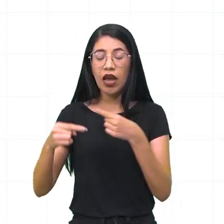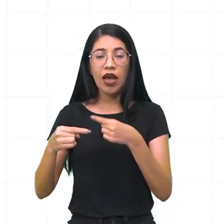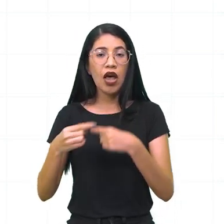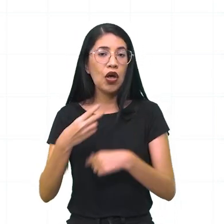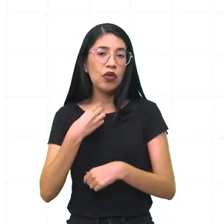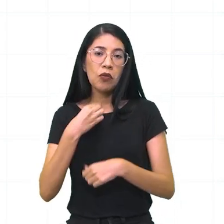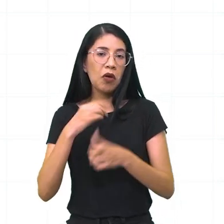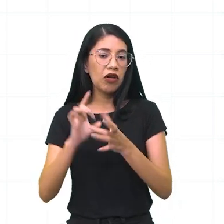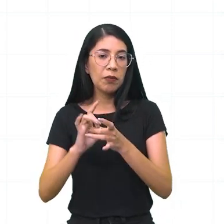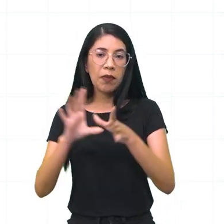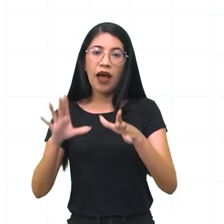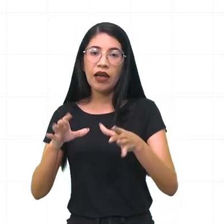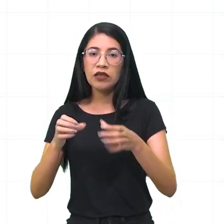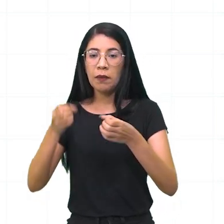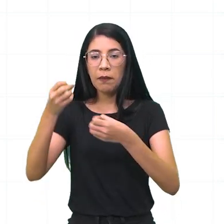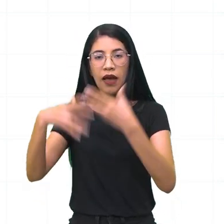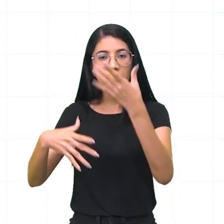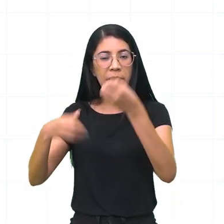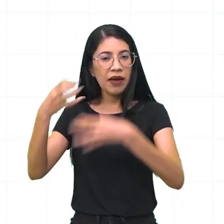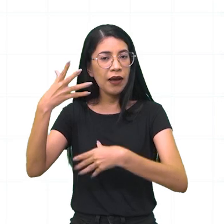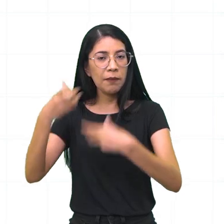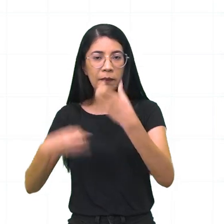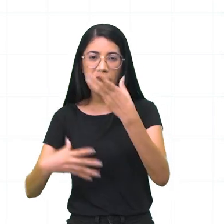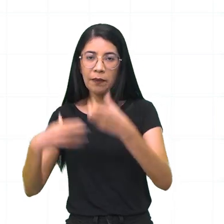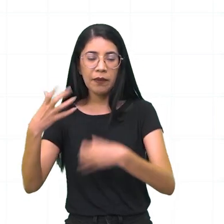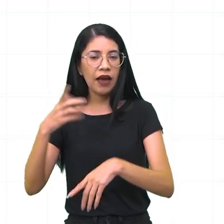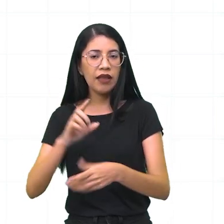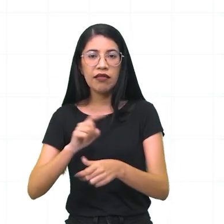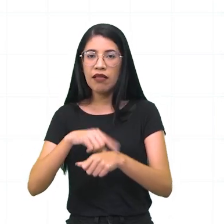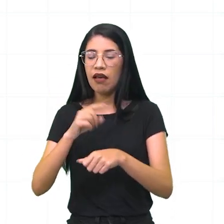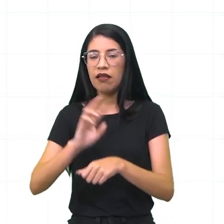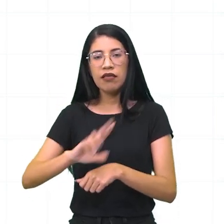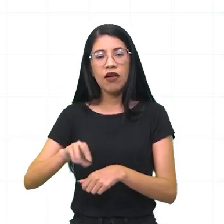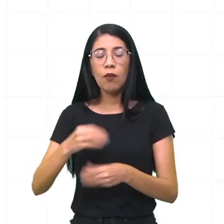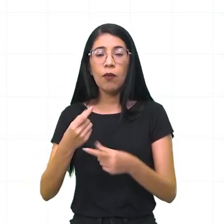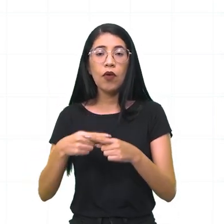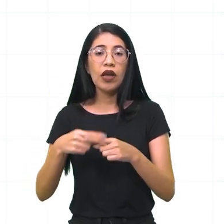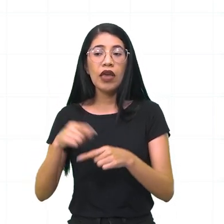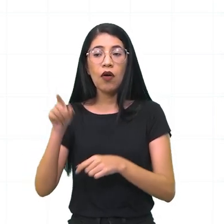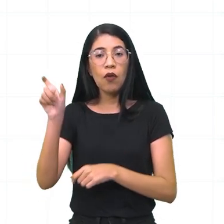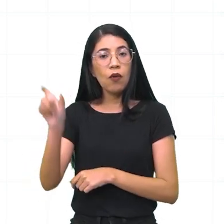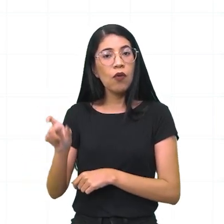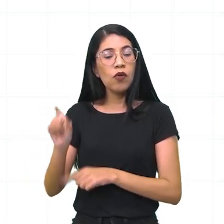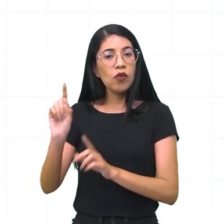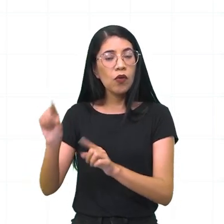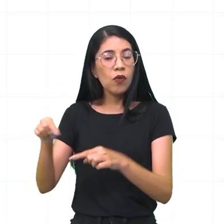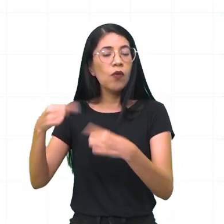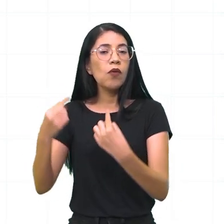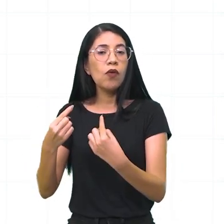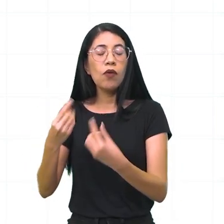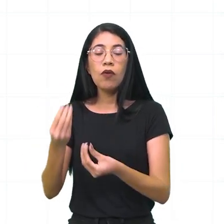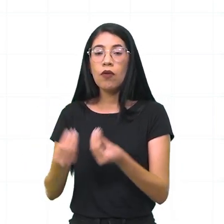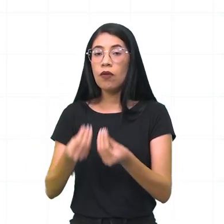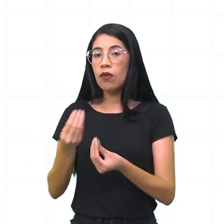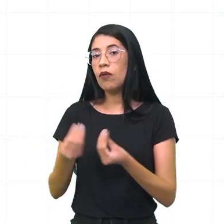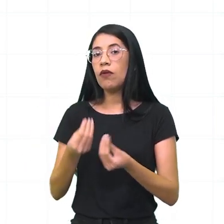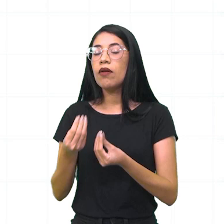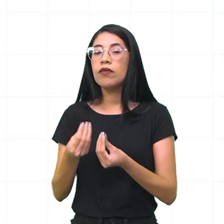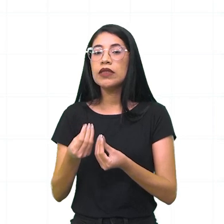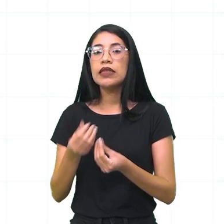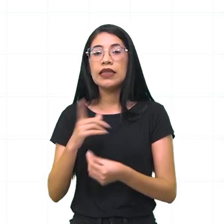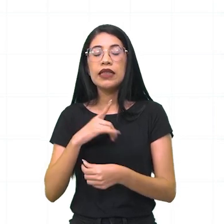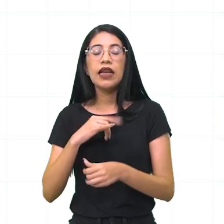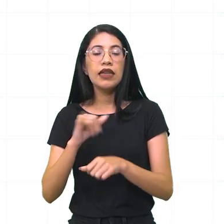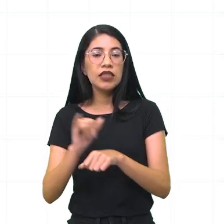jogando, né, dando todas as cartas assim de primeira, porque você não sabe quais os argumentos que o seu oponente ali no debate vai